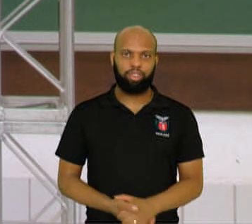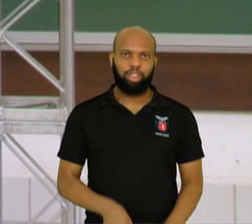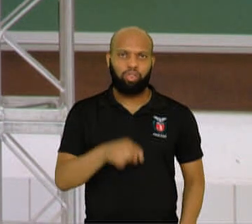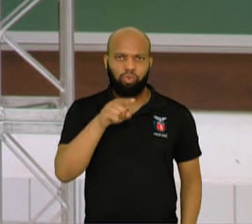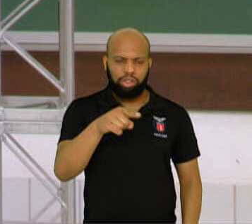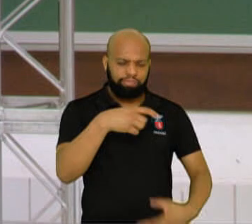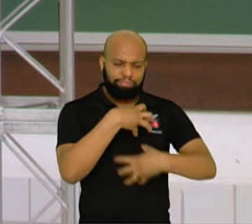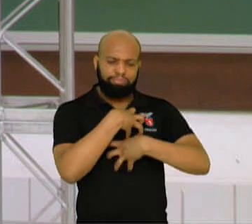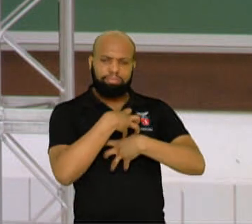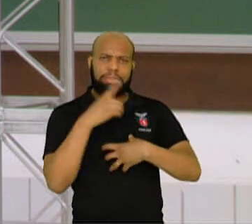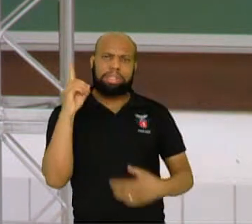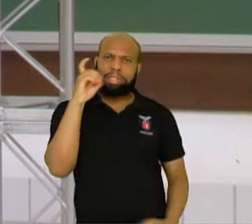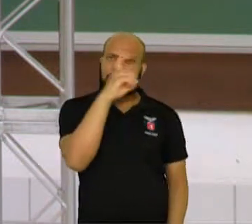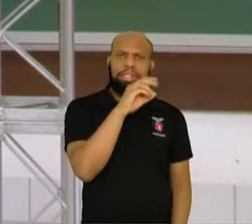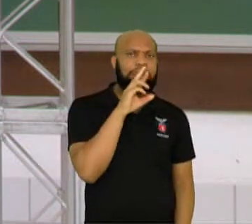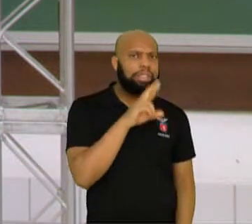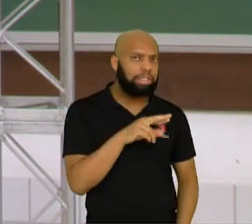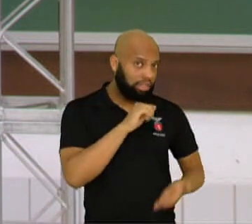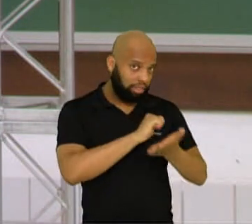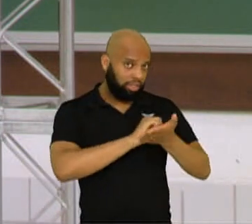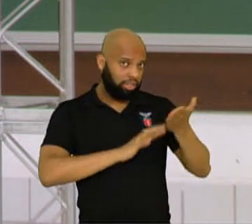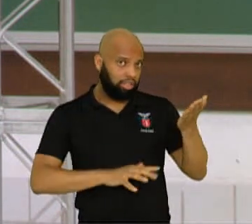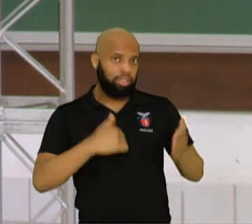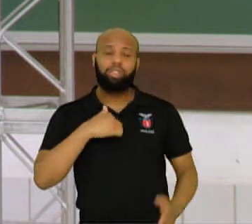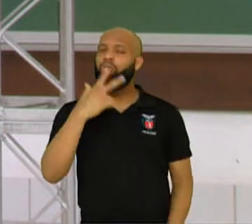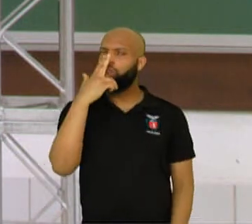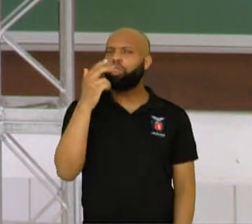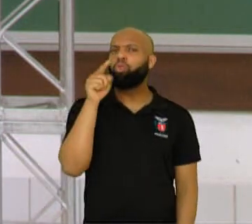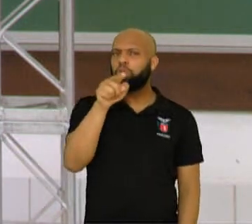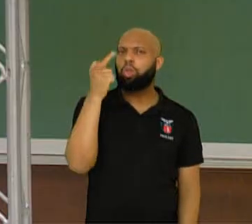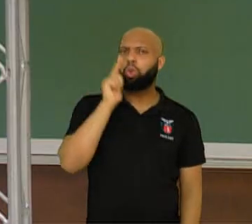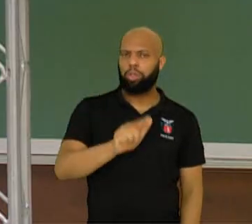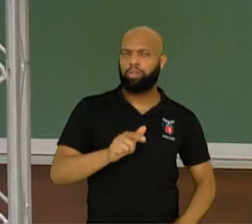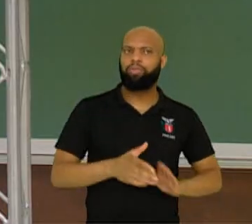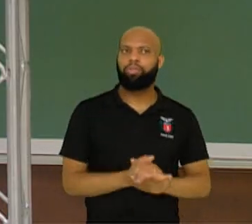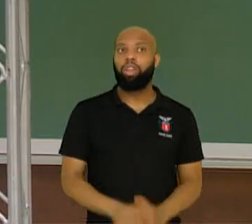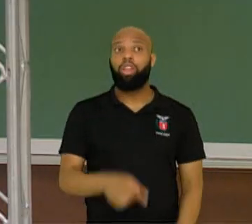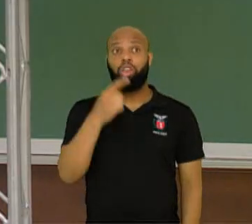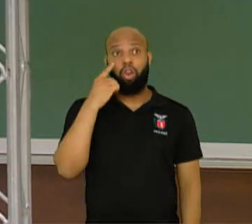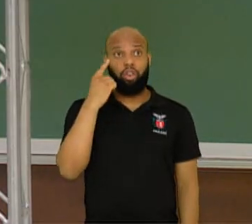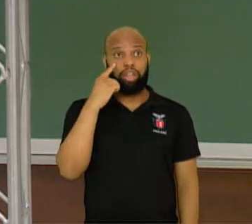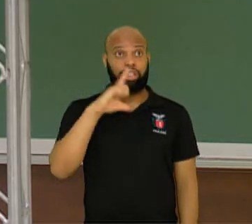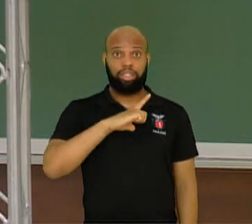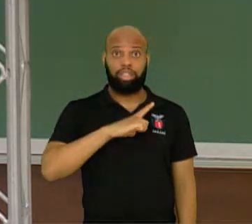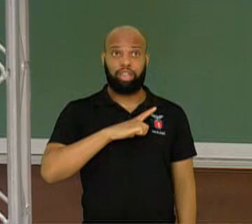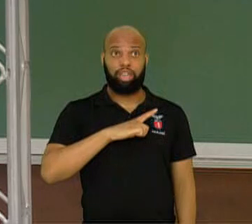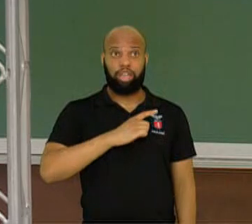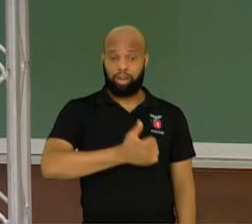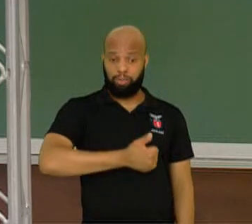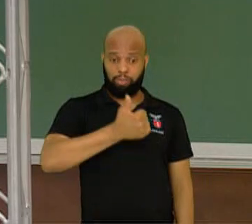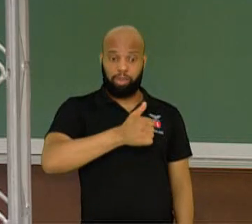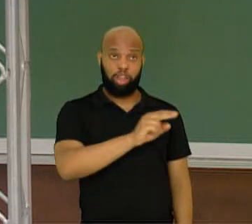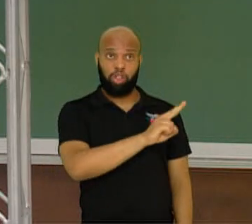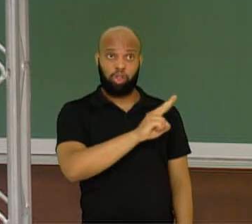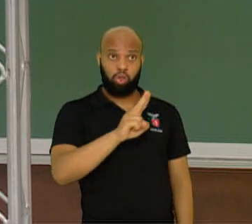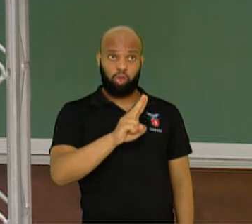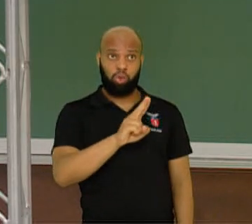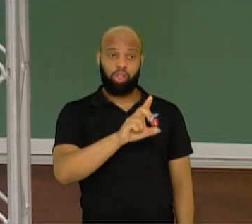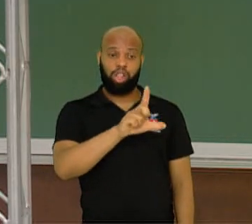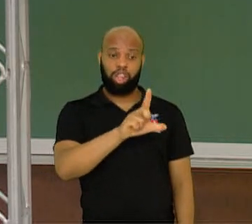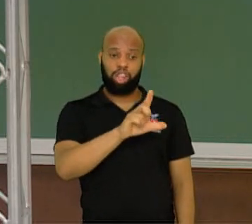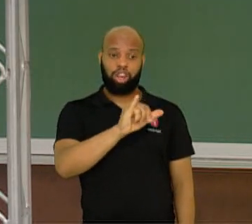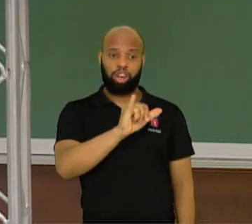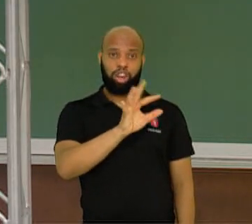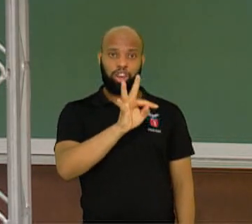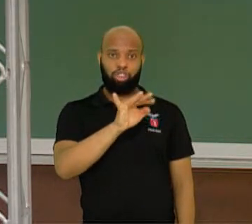Você sentiu dificuldade para fazer essa atividade? Acredito que não. Vamos lá comigo? Na primeira, o nome do elemento,